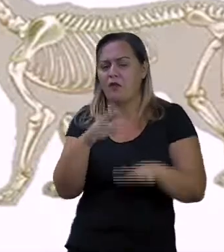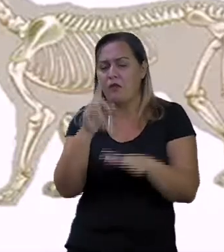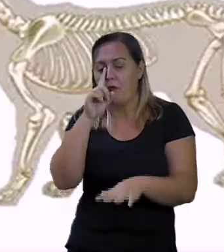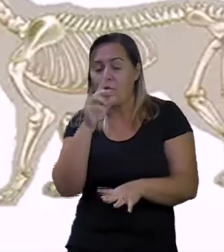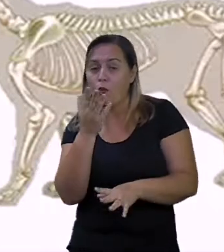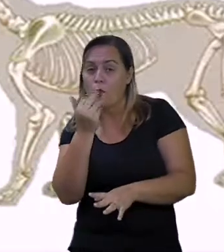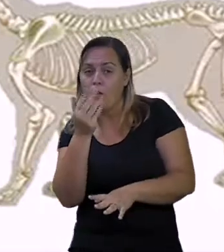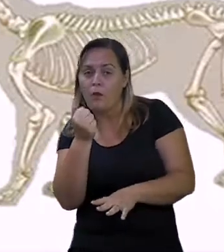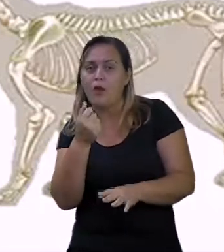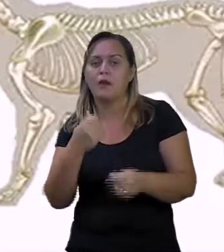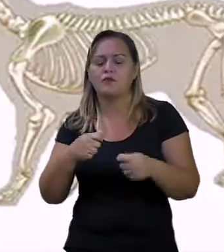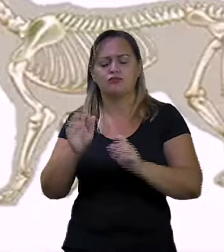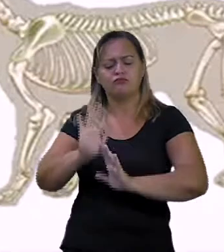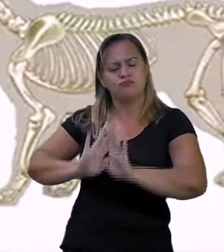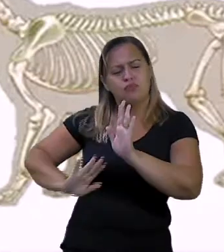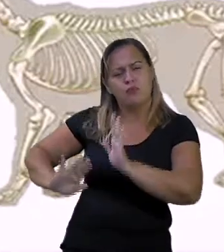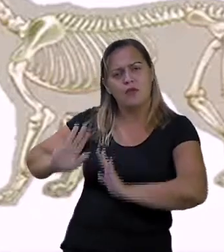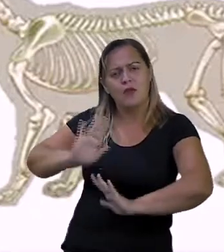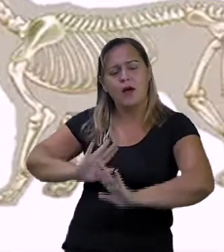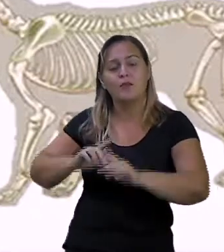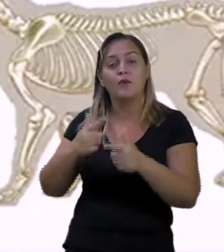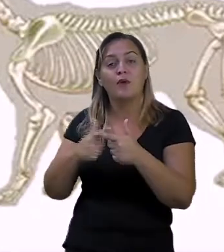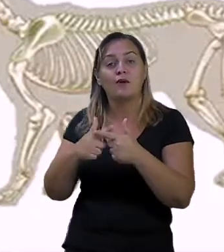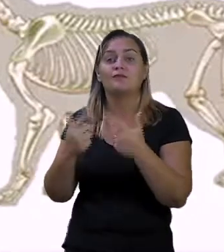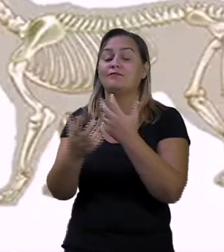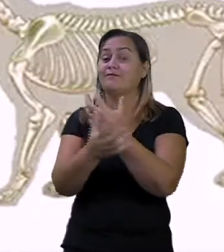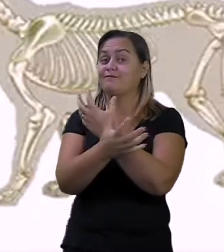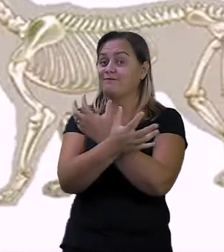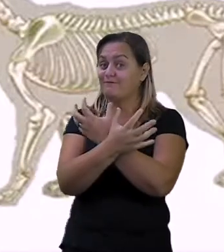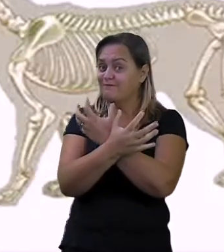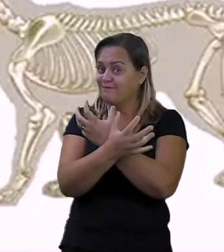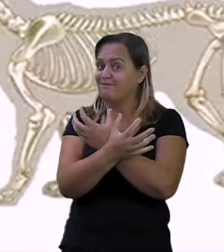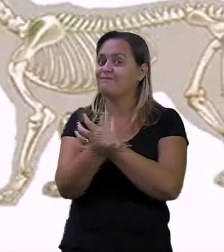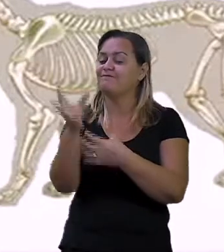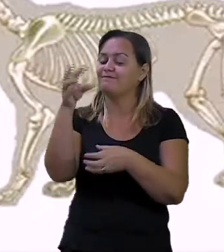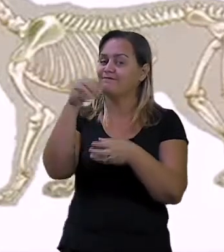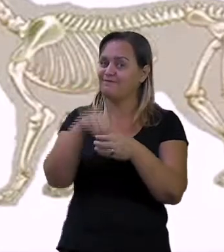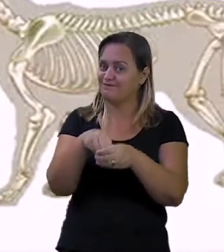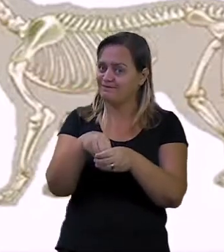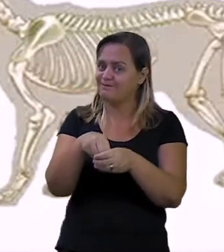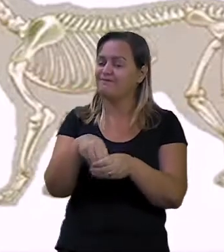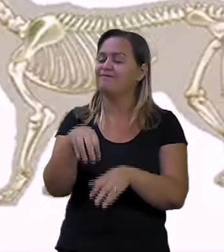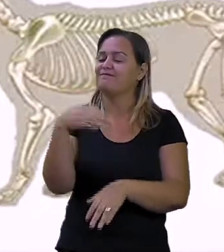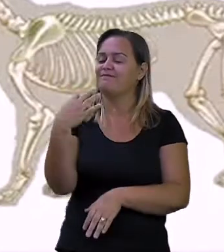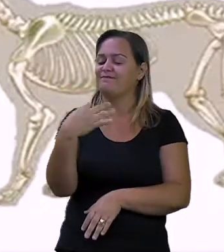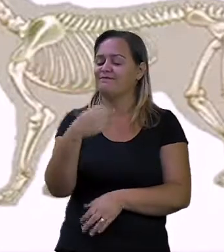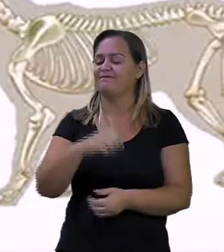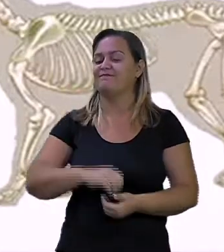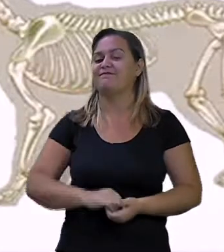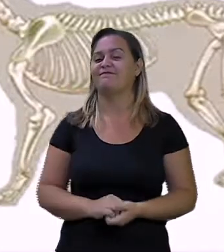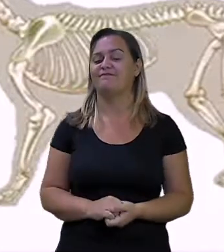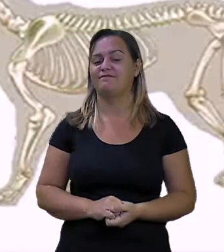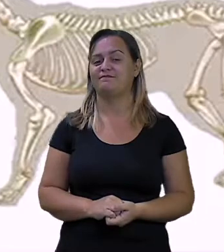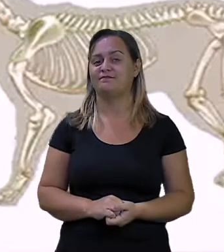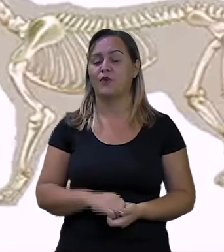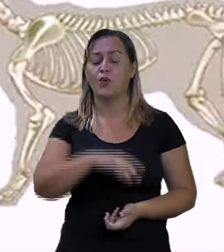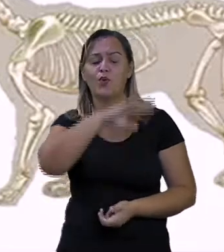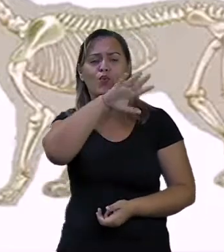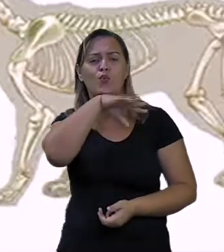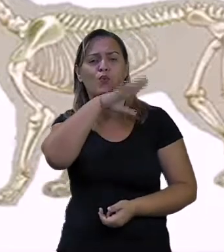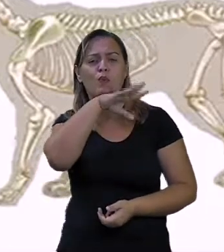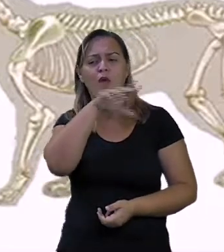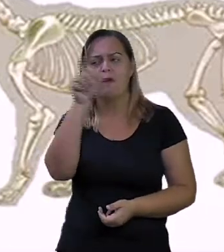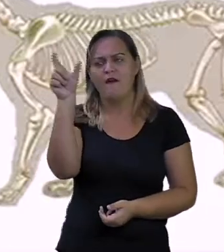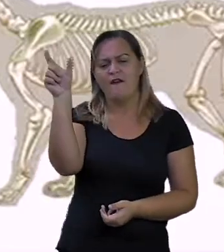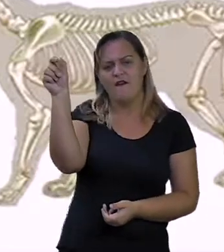óssea que faz parte do esqueleto dele. Os animais vertebrados, eles pertencem ao